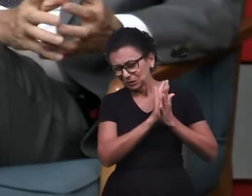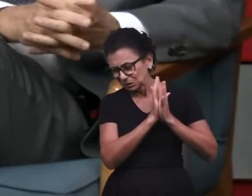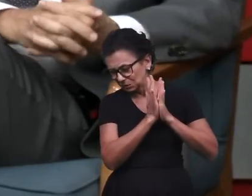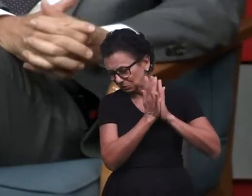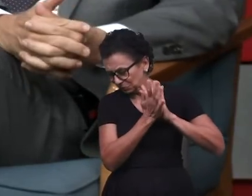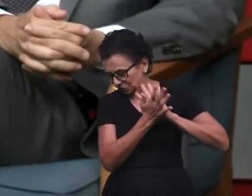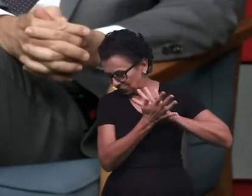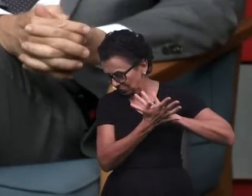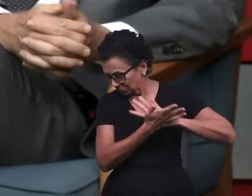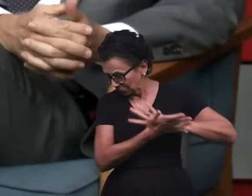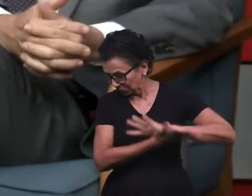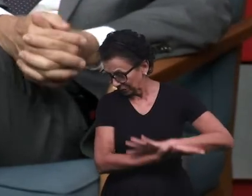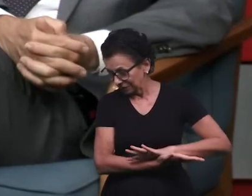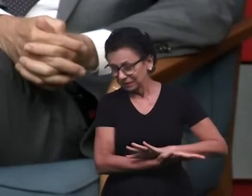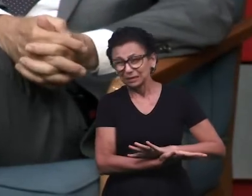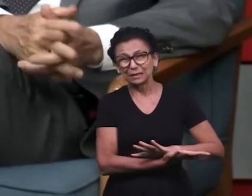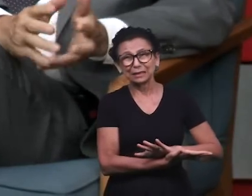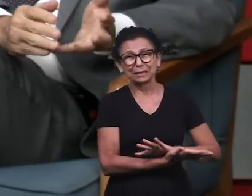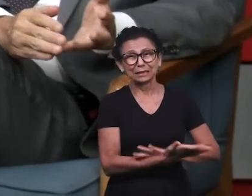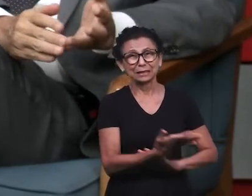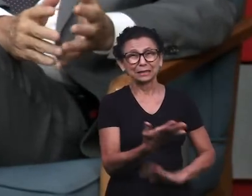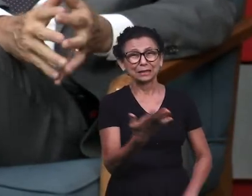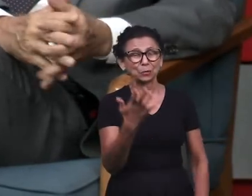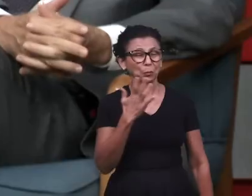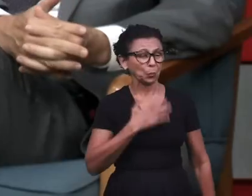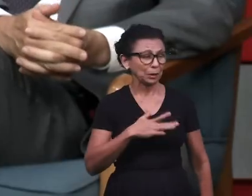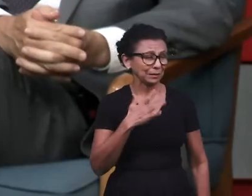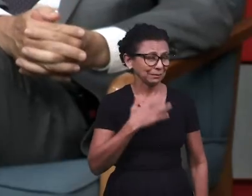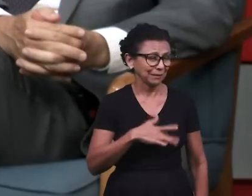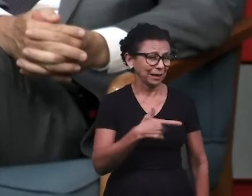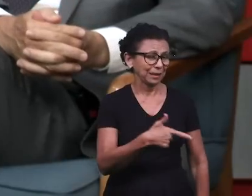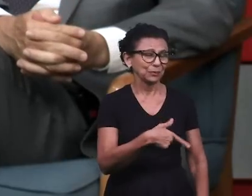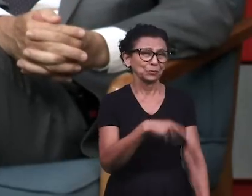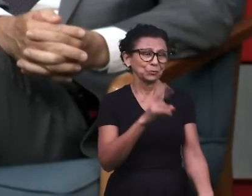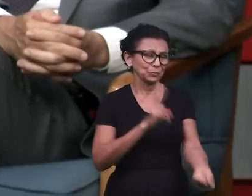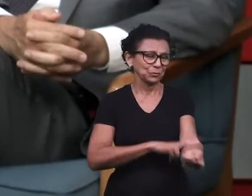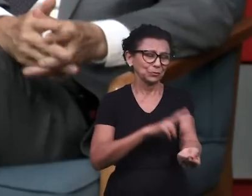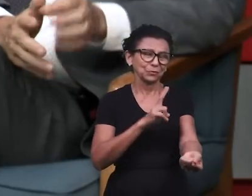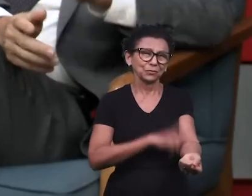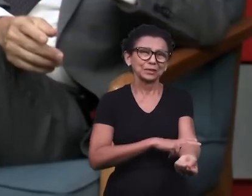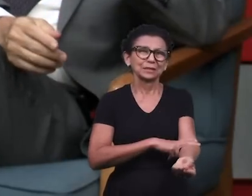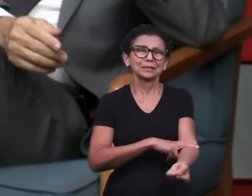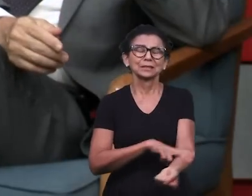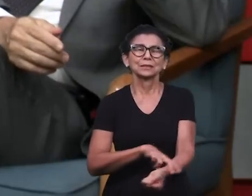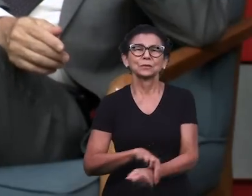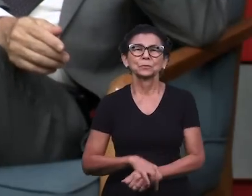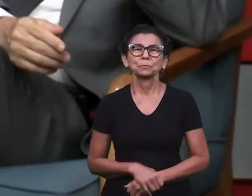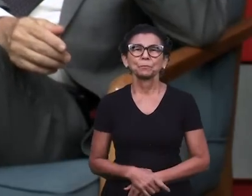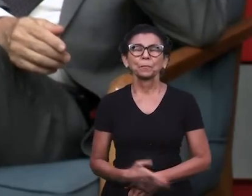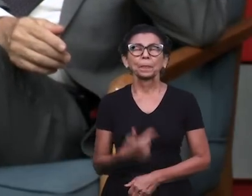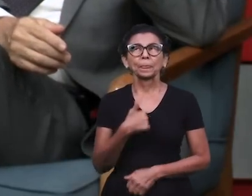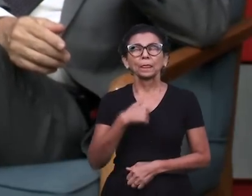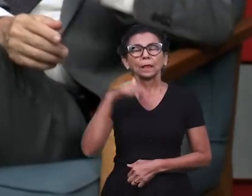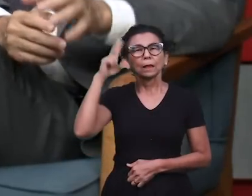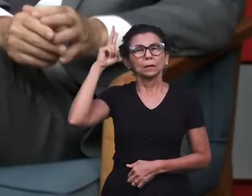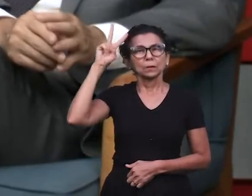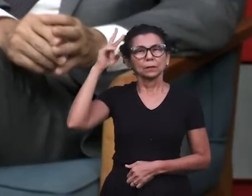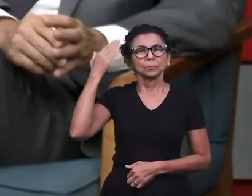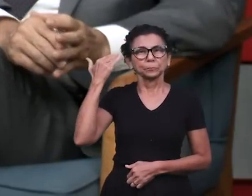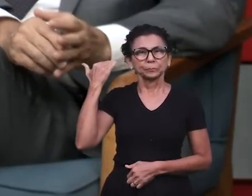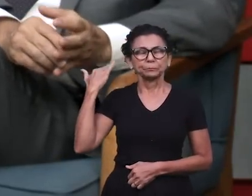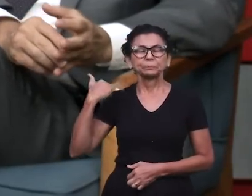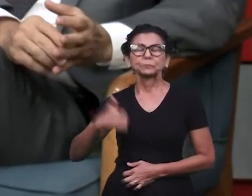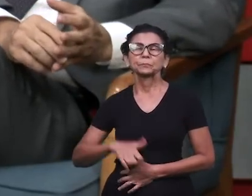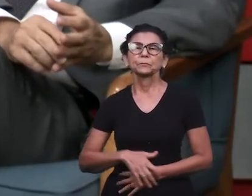pelo pecado, pela miséria, pelo vício. Eu me lembro, uma